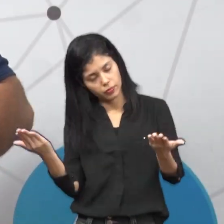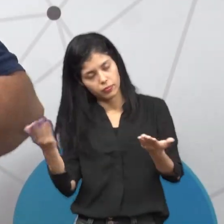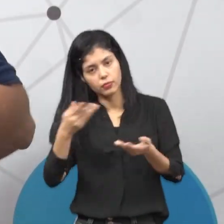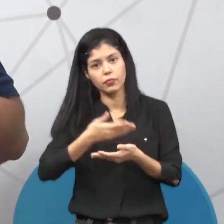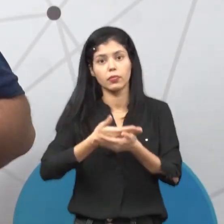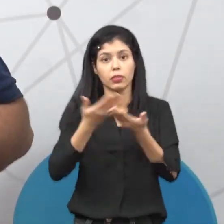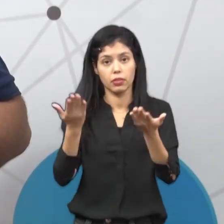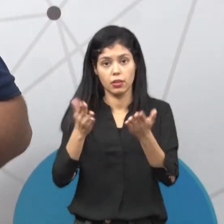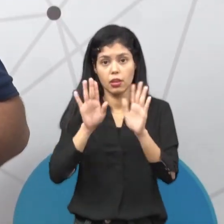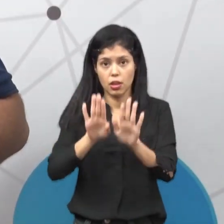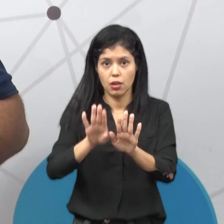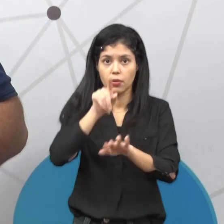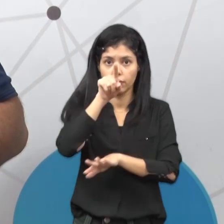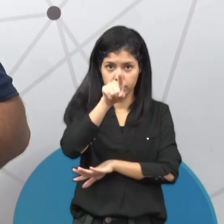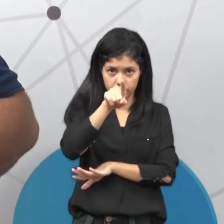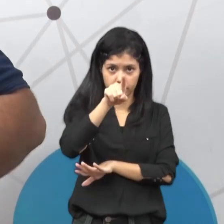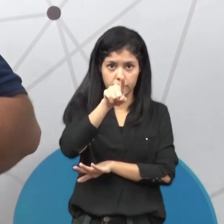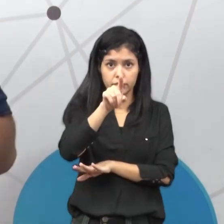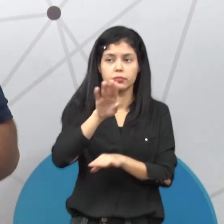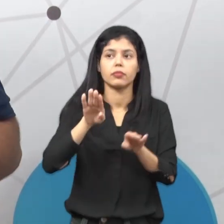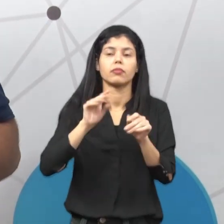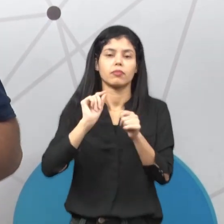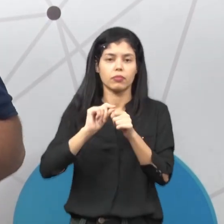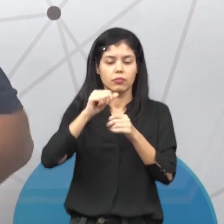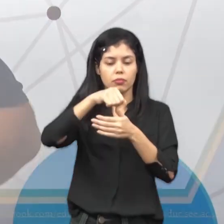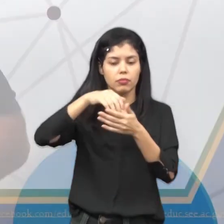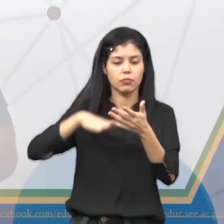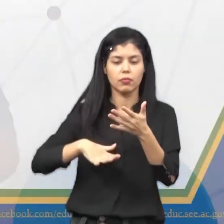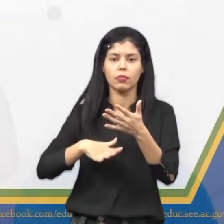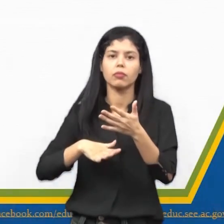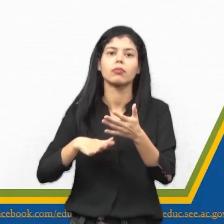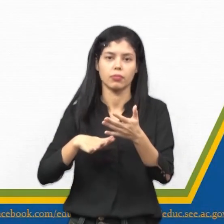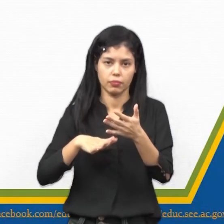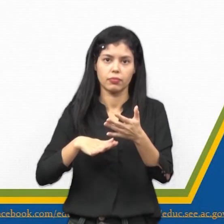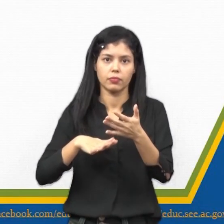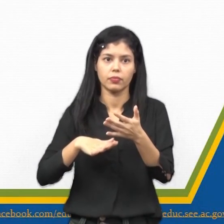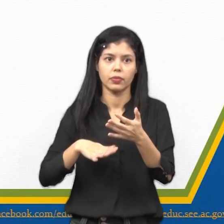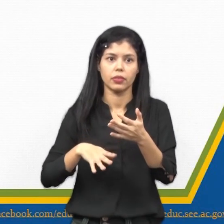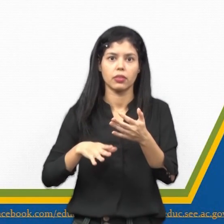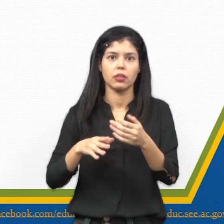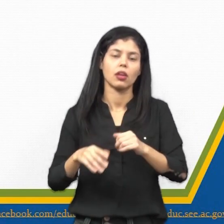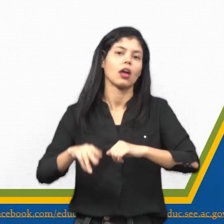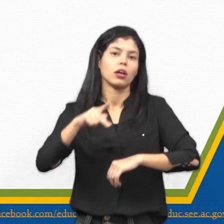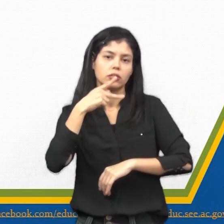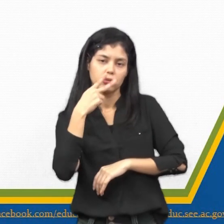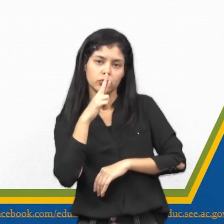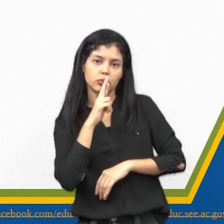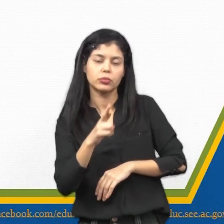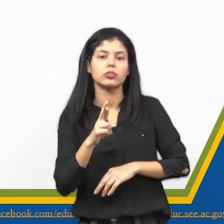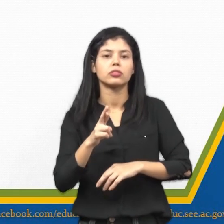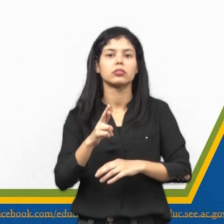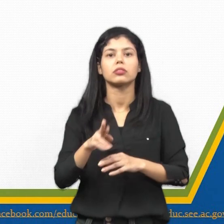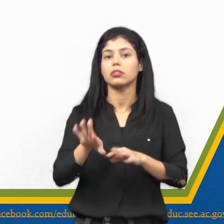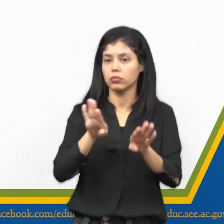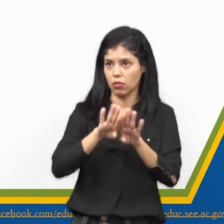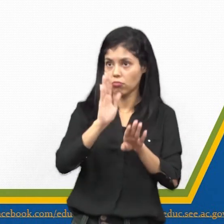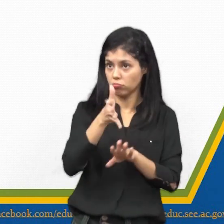Pessoal, fica então para vocês estarem fazendo em casa algumas atividades, resolução de exercícios com